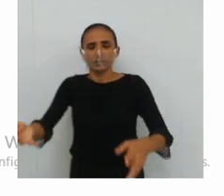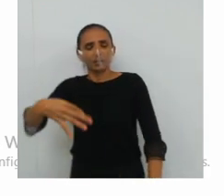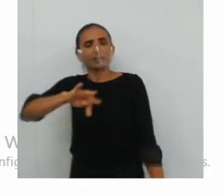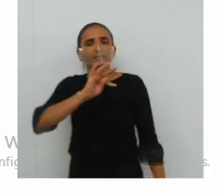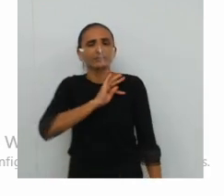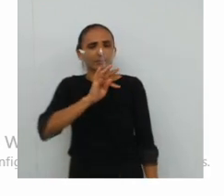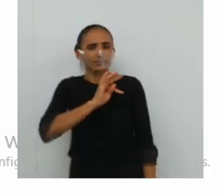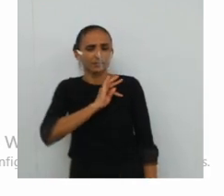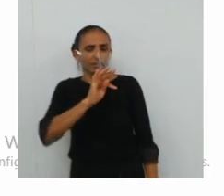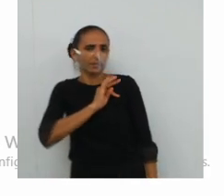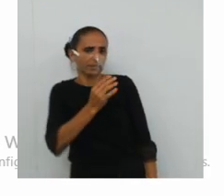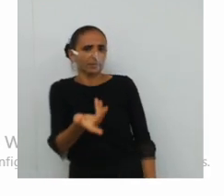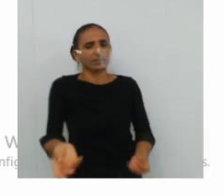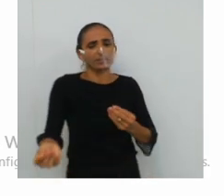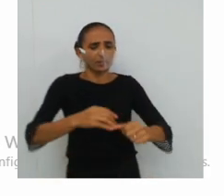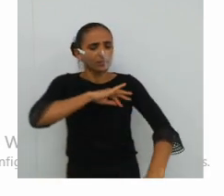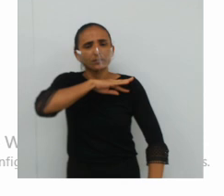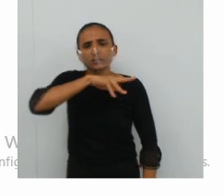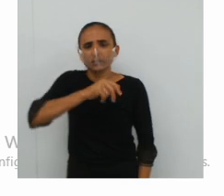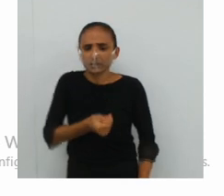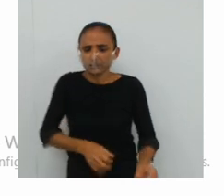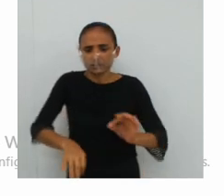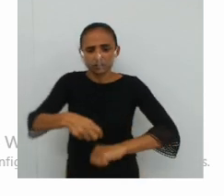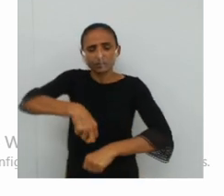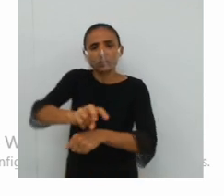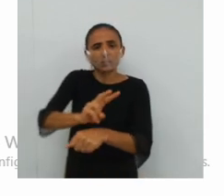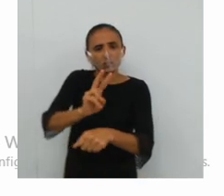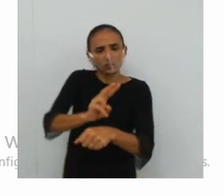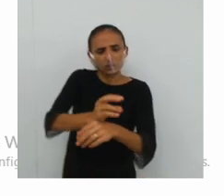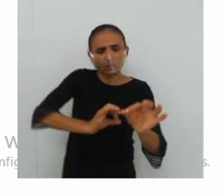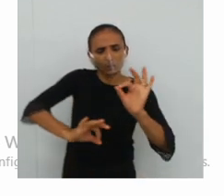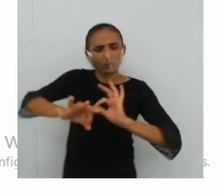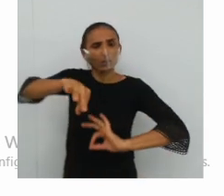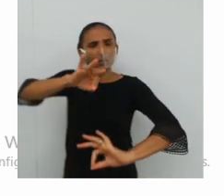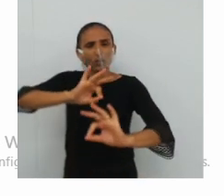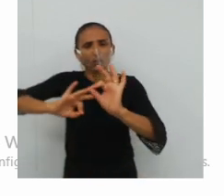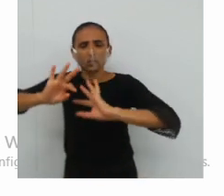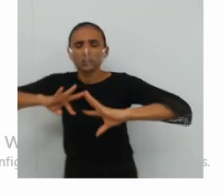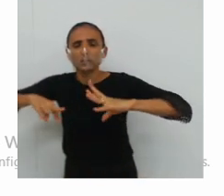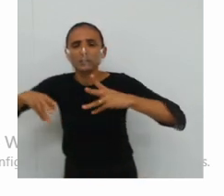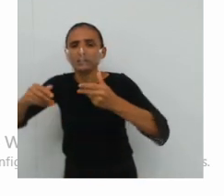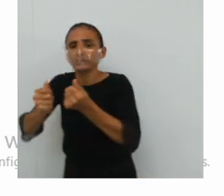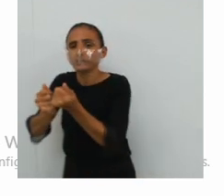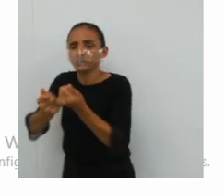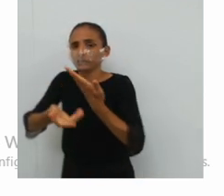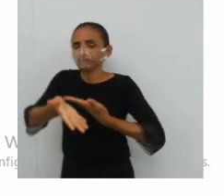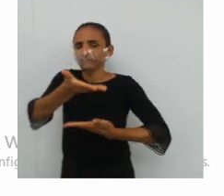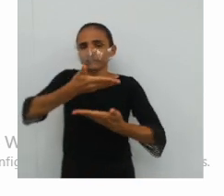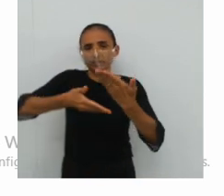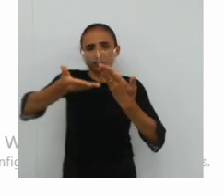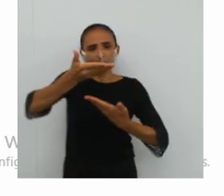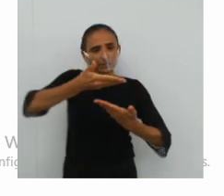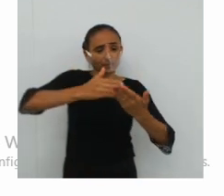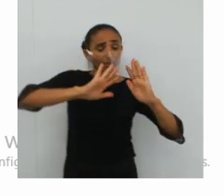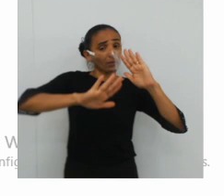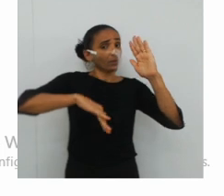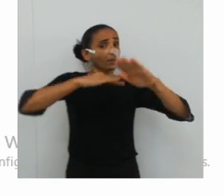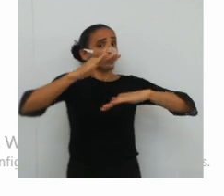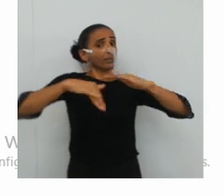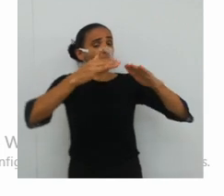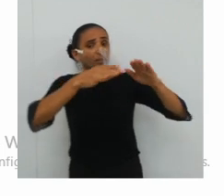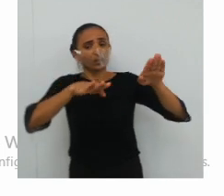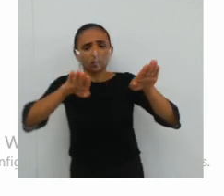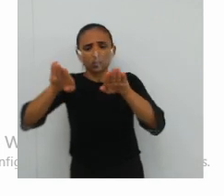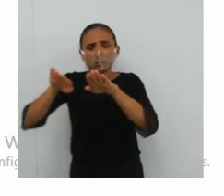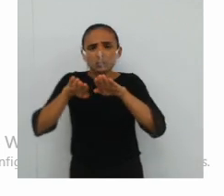insumos e assistências veterinárias. Então, toda essa forma intensiva, ela tem essa relação de produção aliado à